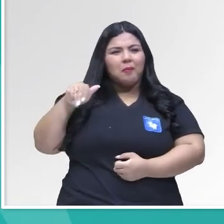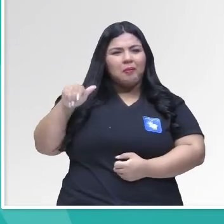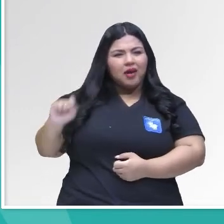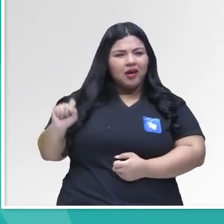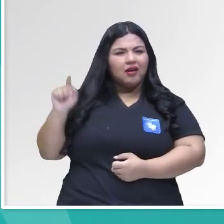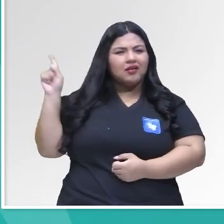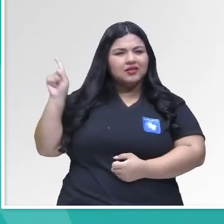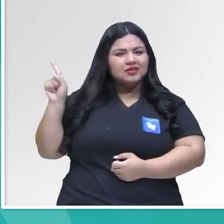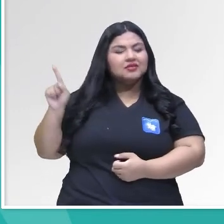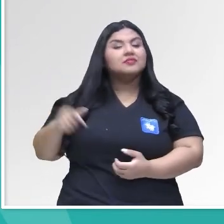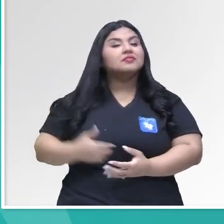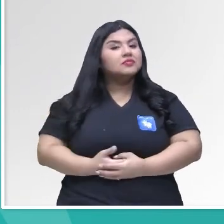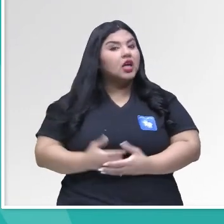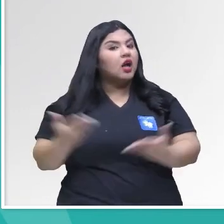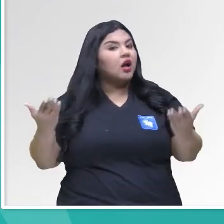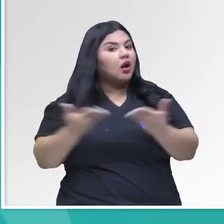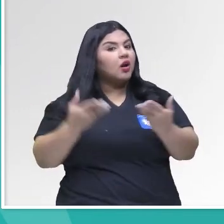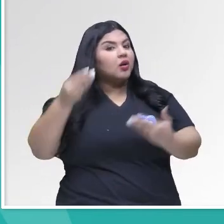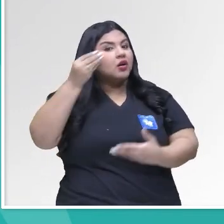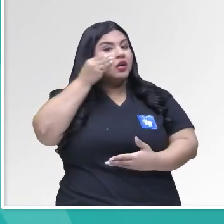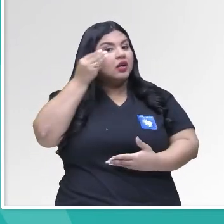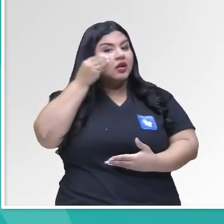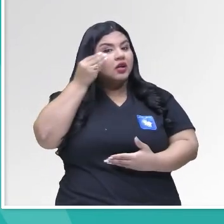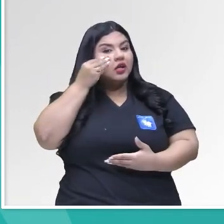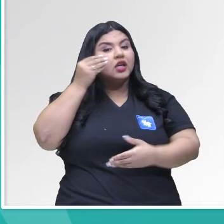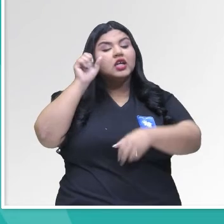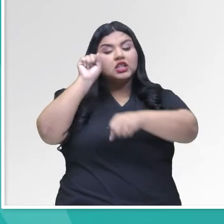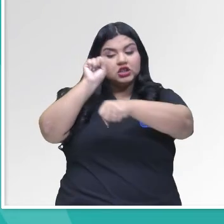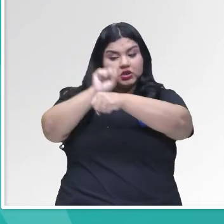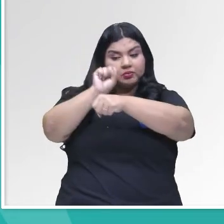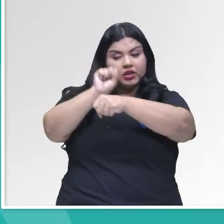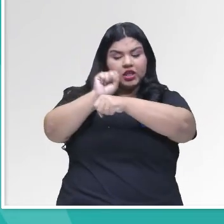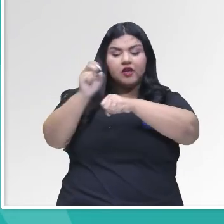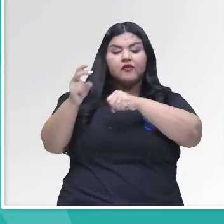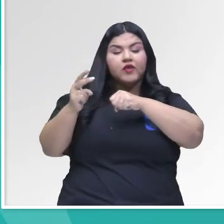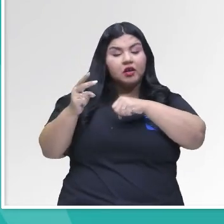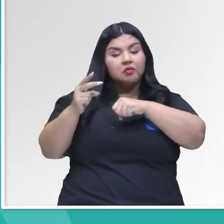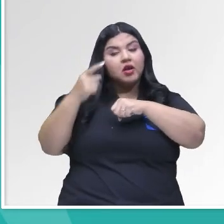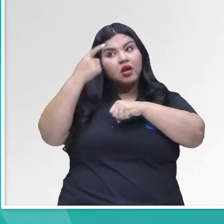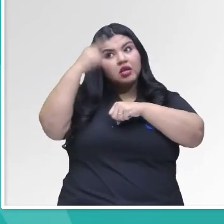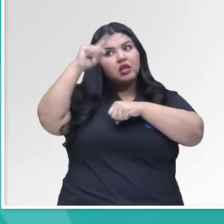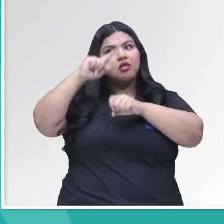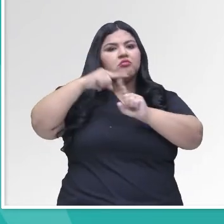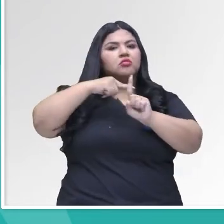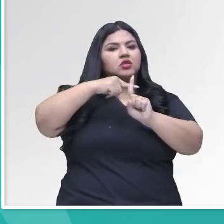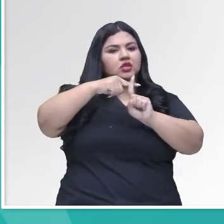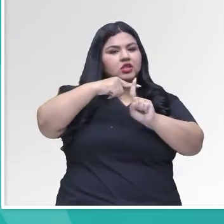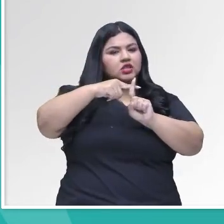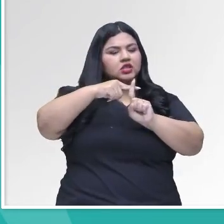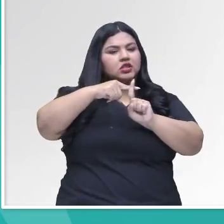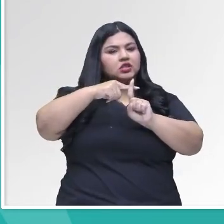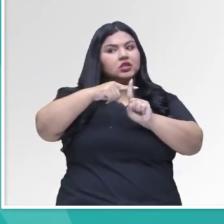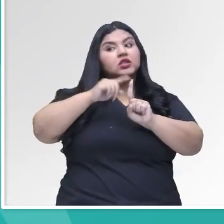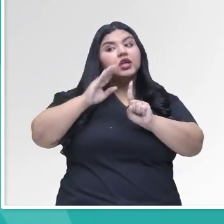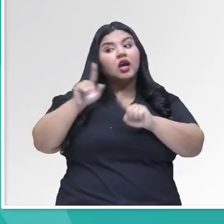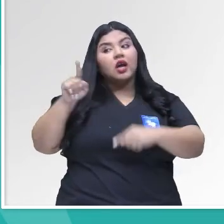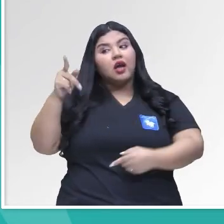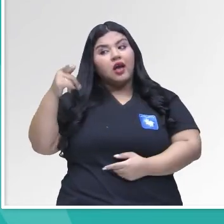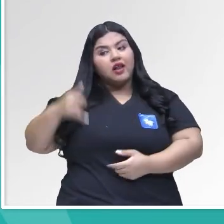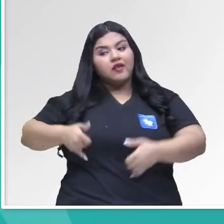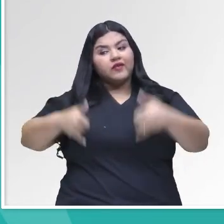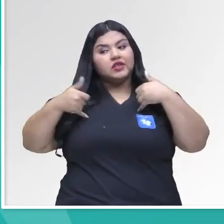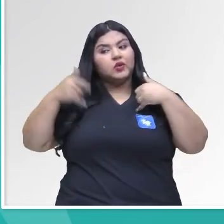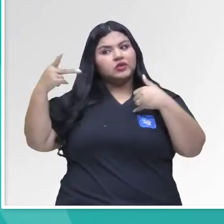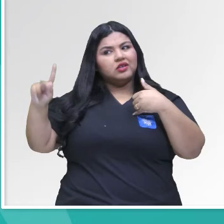mais. Agora observa, esperar é uma ideia positiva e já que era o aniversário dele,